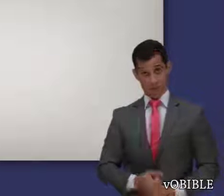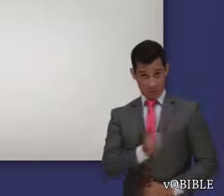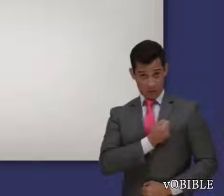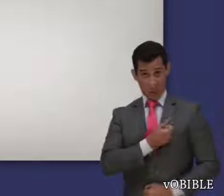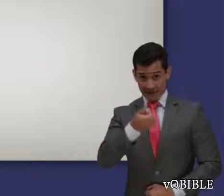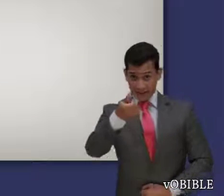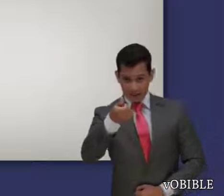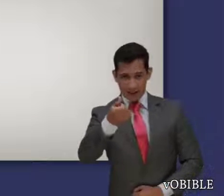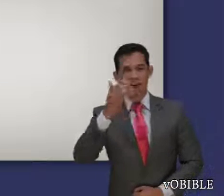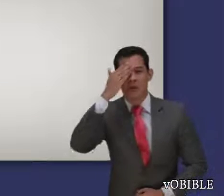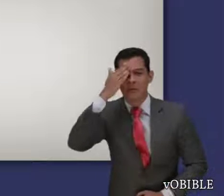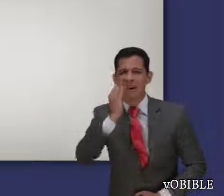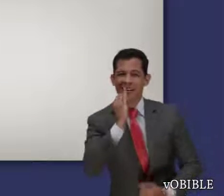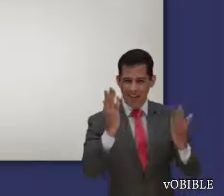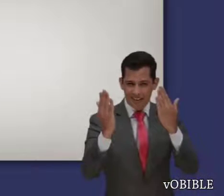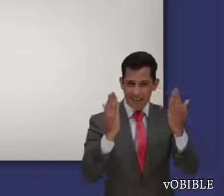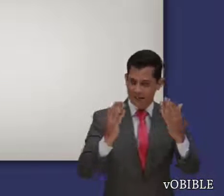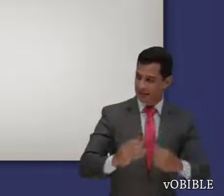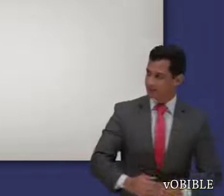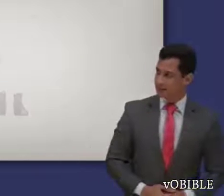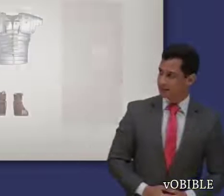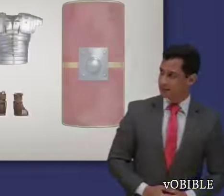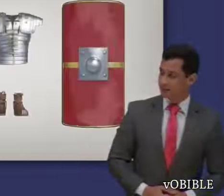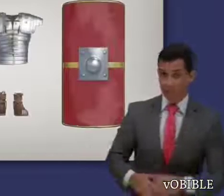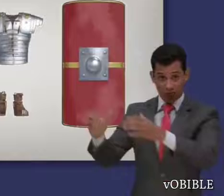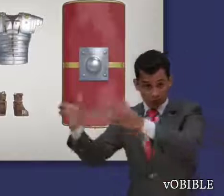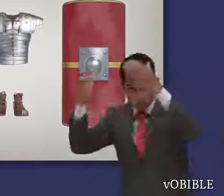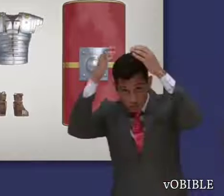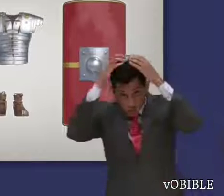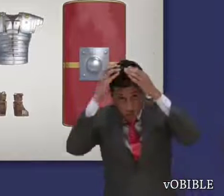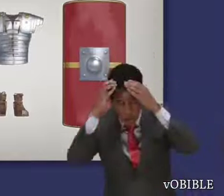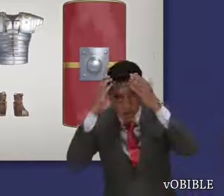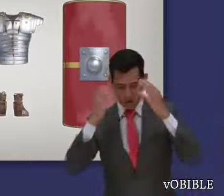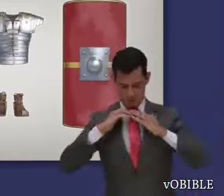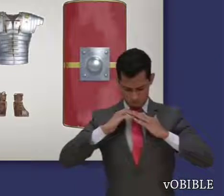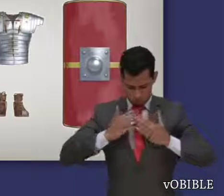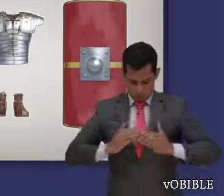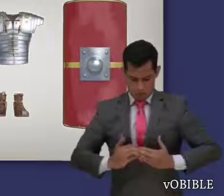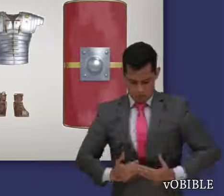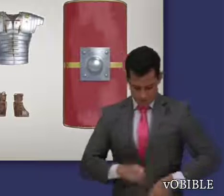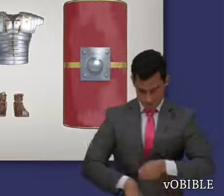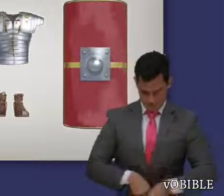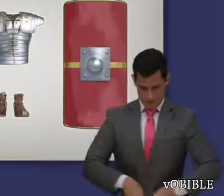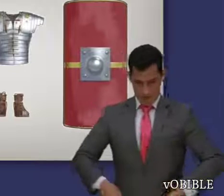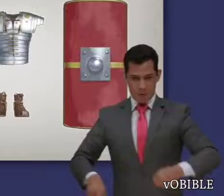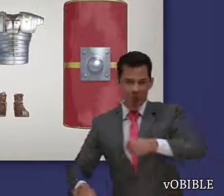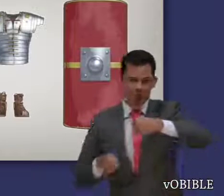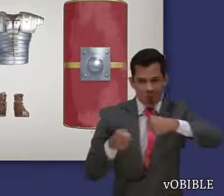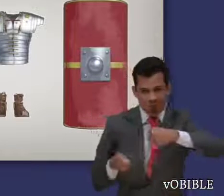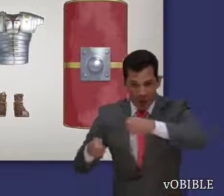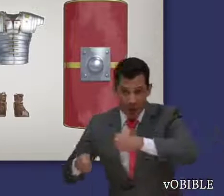No capítulo 6, Paulo fala de uma armadura e diz que os efésios precisam vestir a armadura completa de